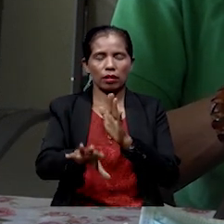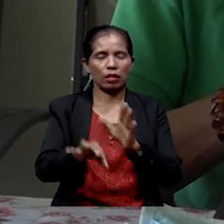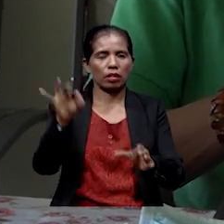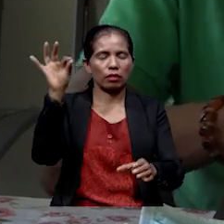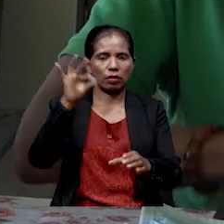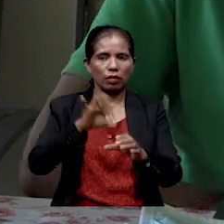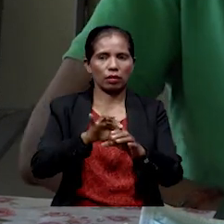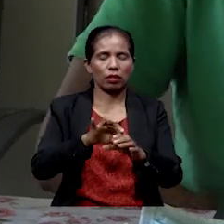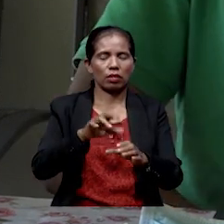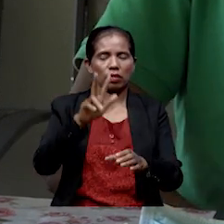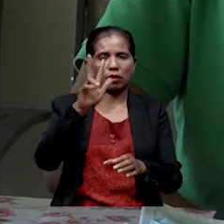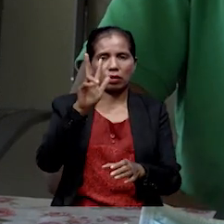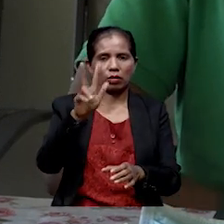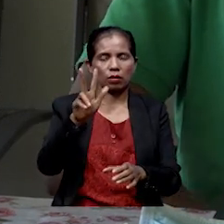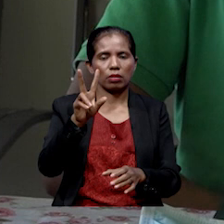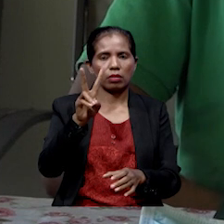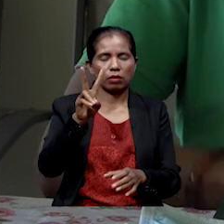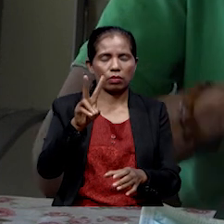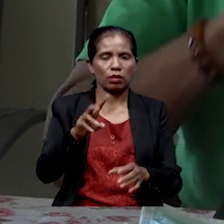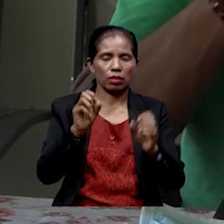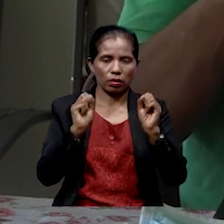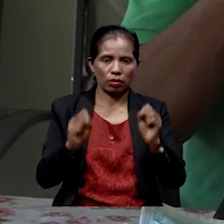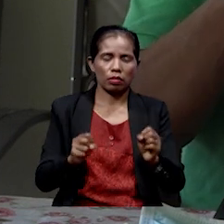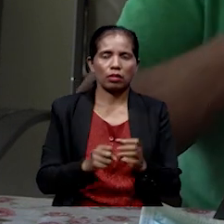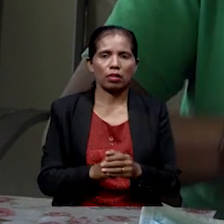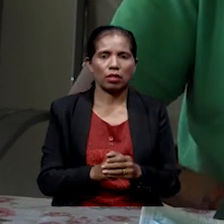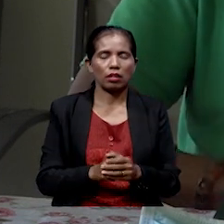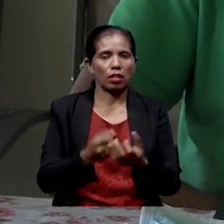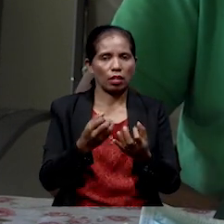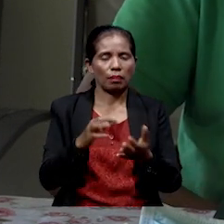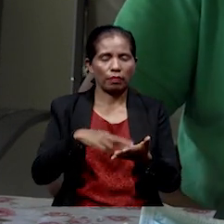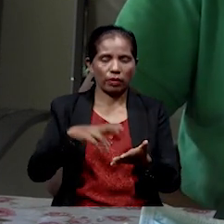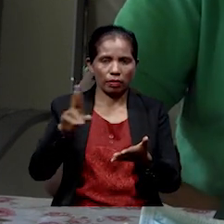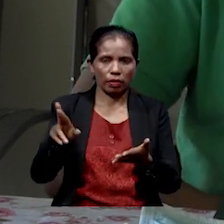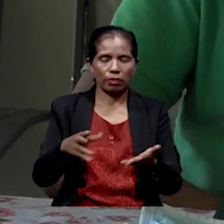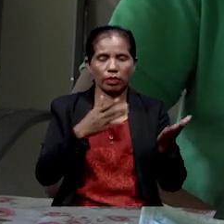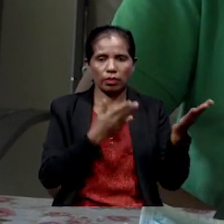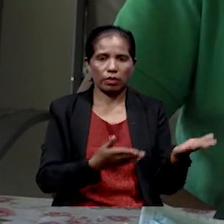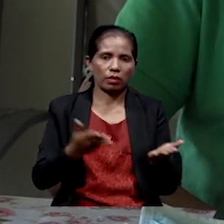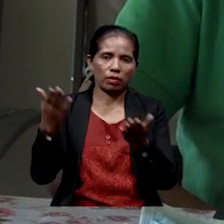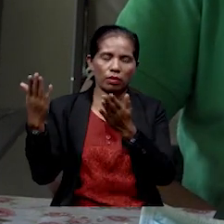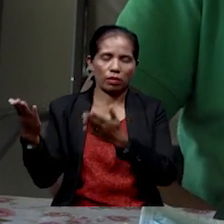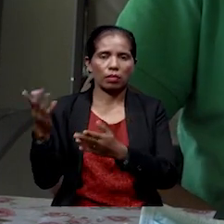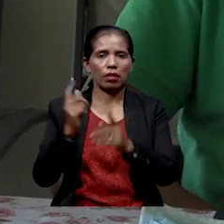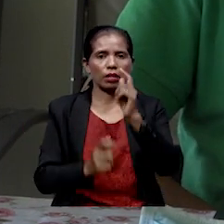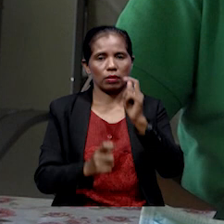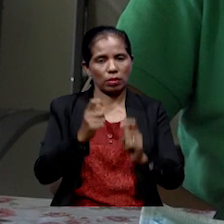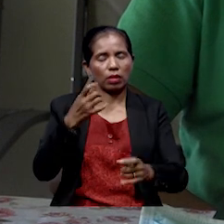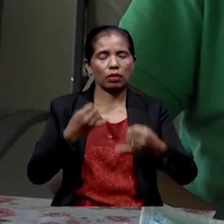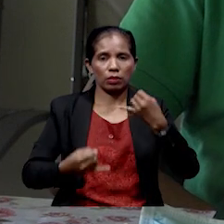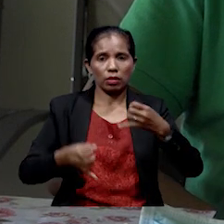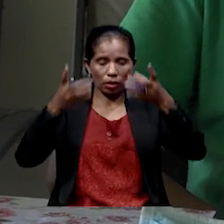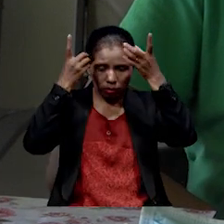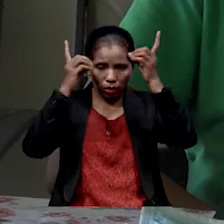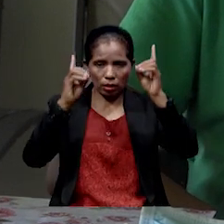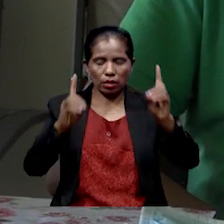fosse 2/3. Já foi em 2/3 de aprova, mas foi haruka ba Supremo Tribunal de Justiça ato decide,